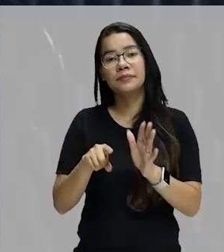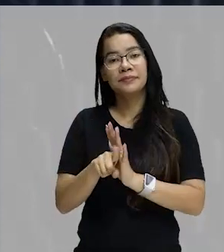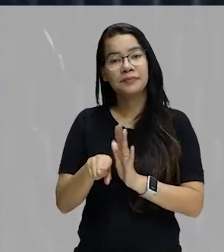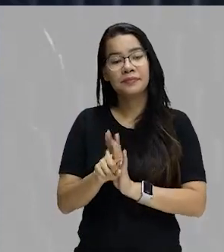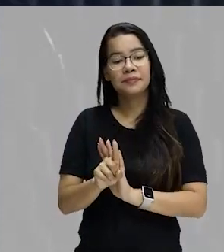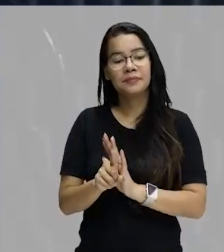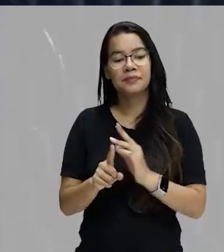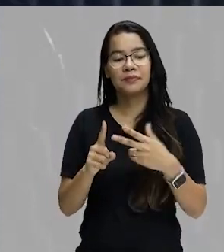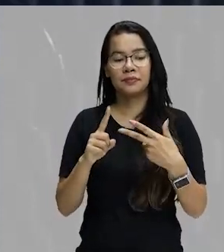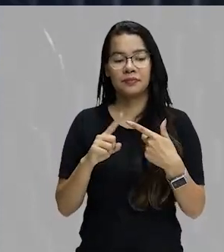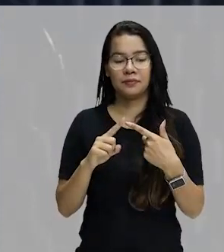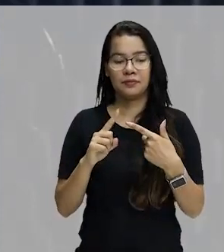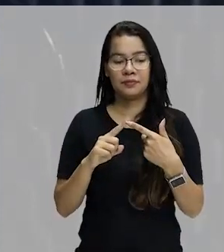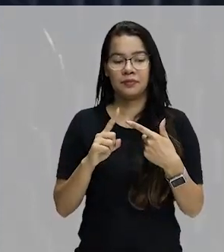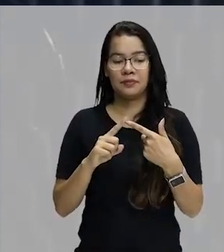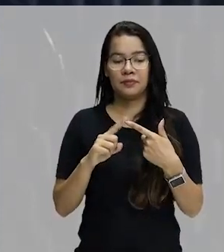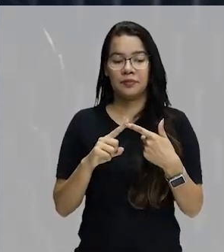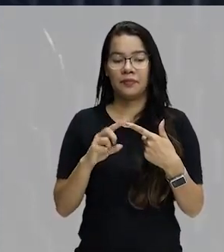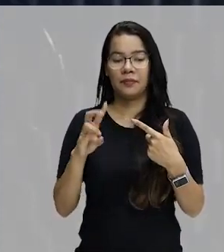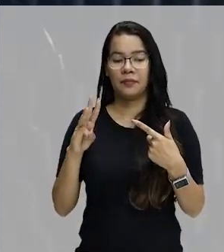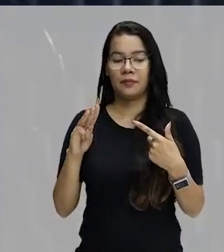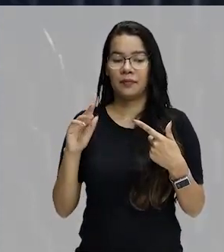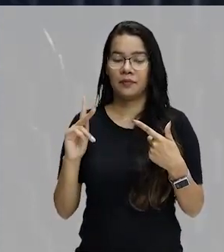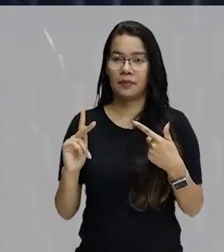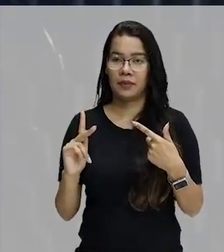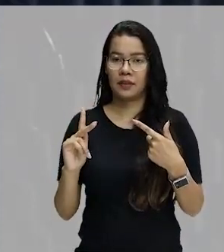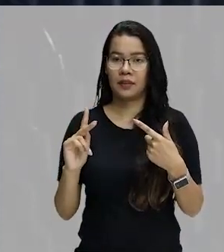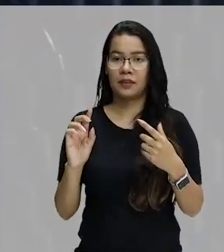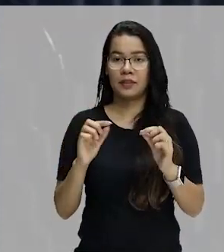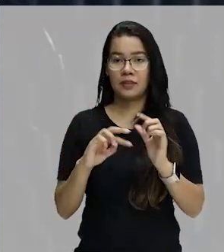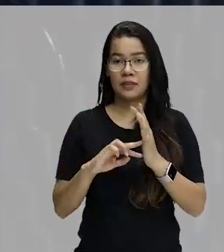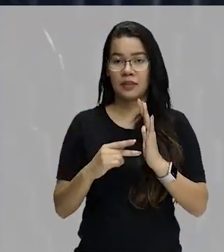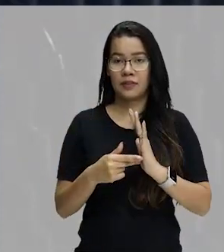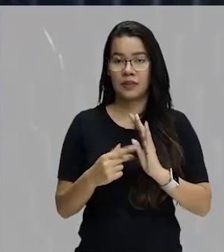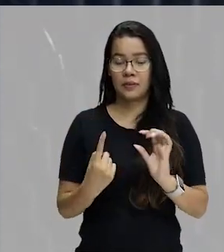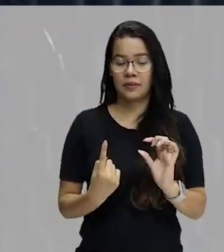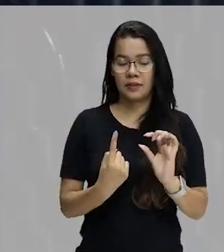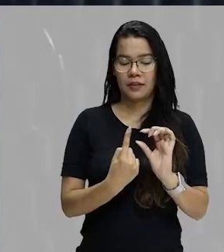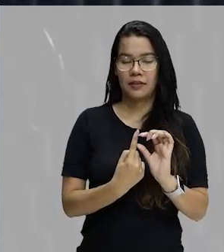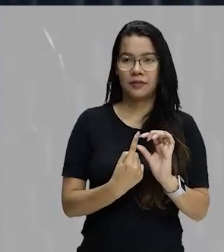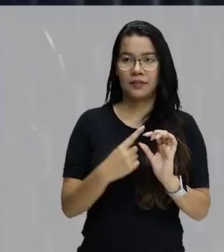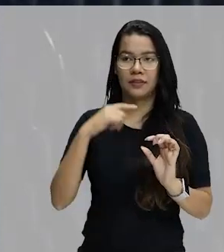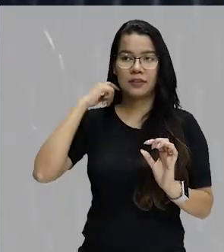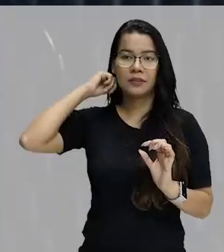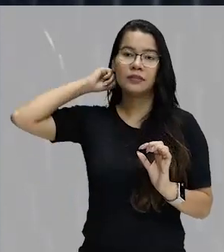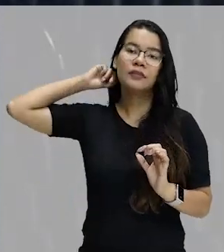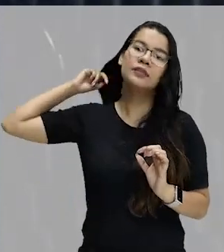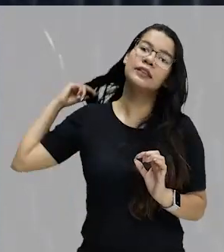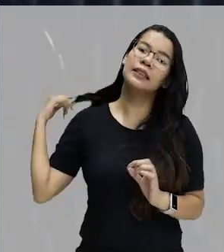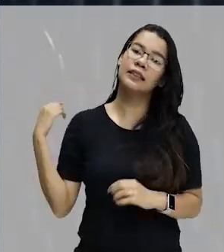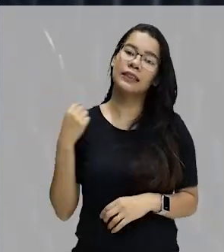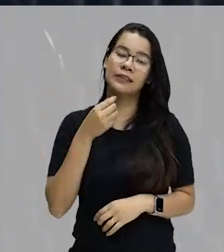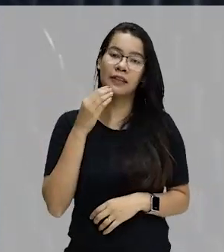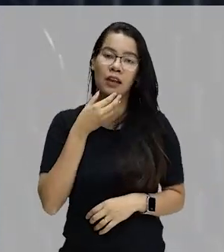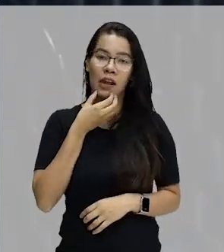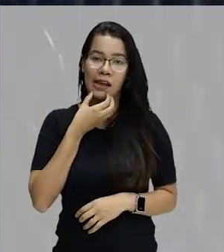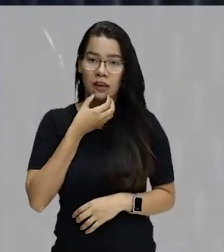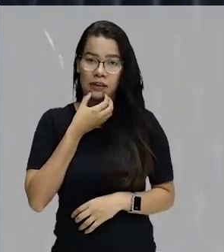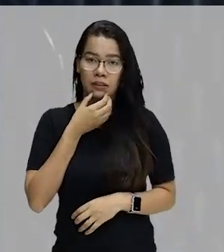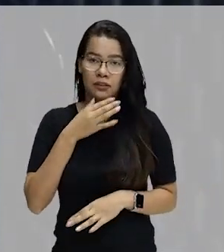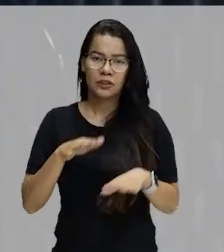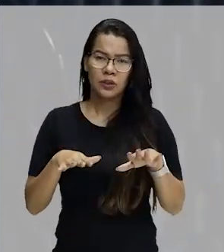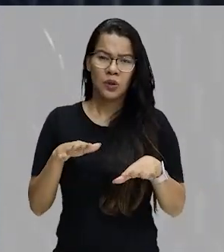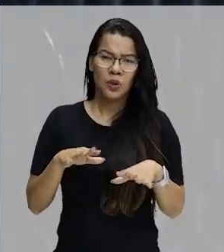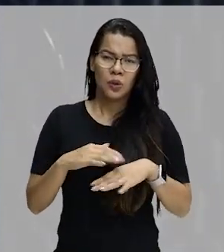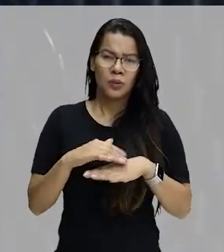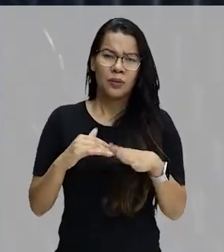Double Age Words, ou WH, palavras WH. Em inglês, a maioria,